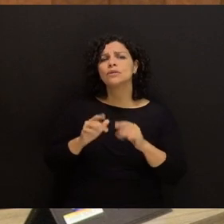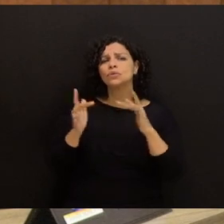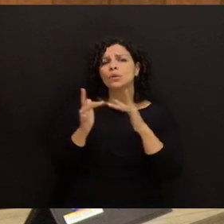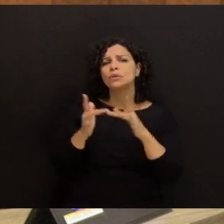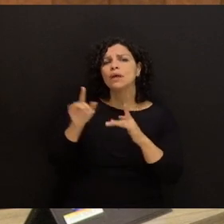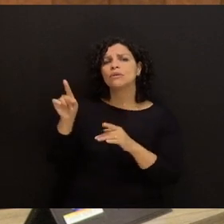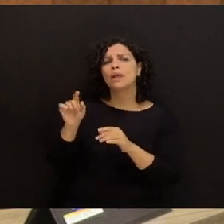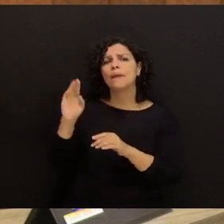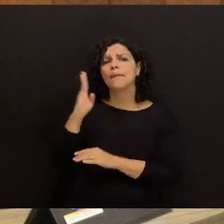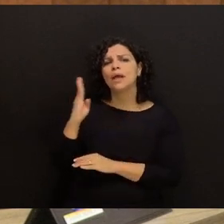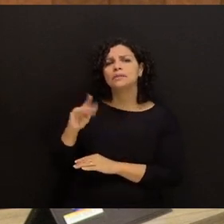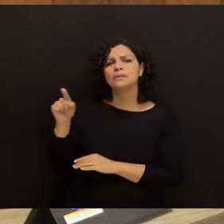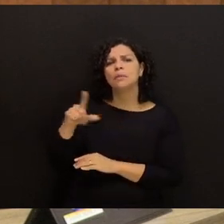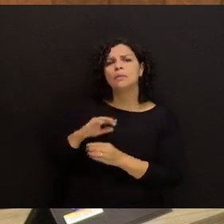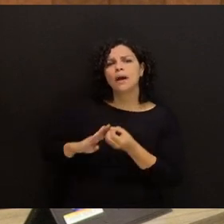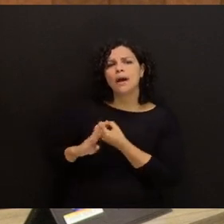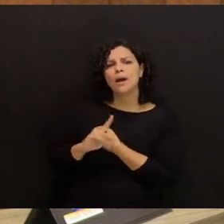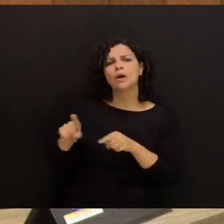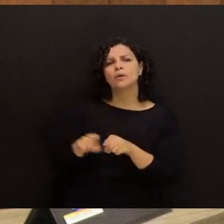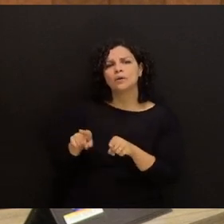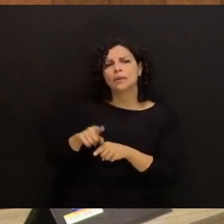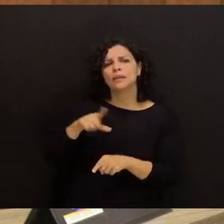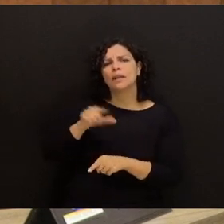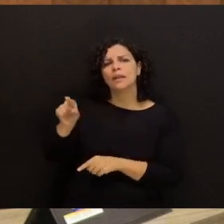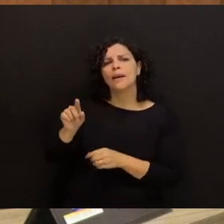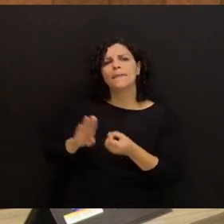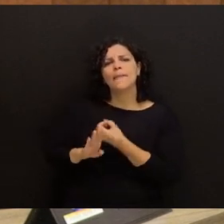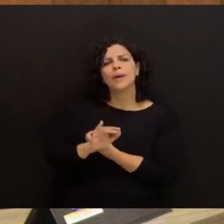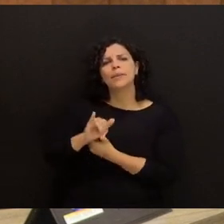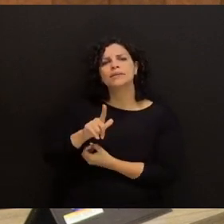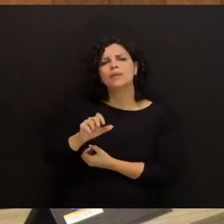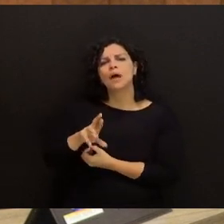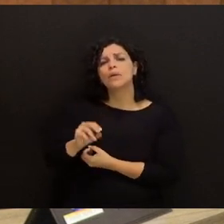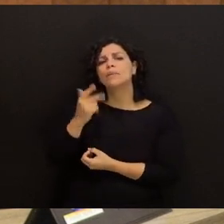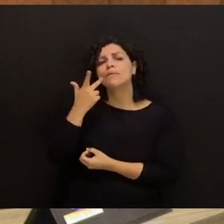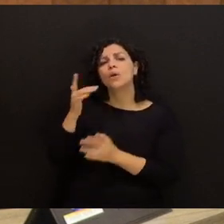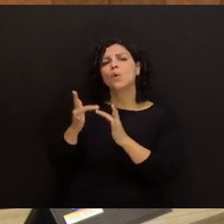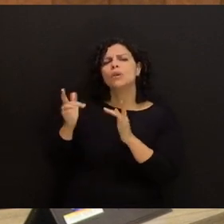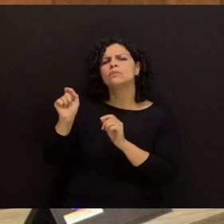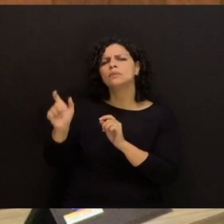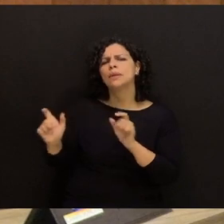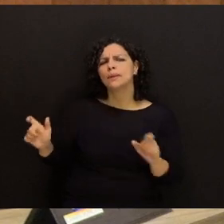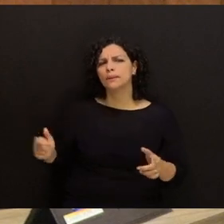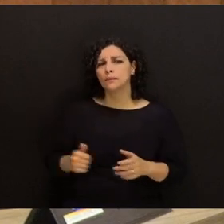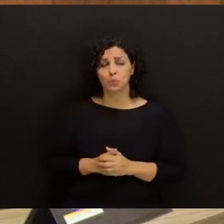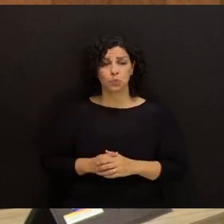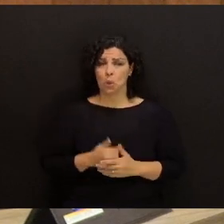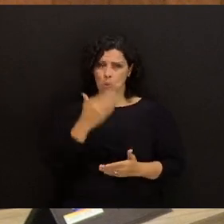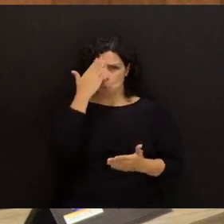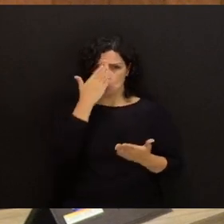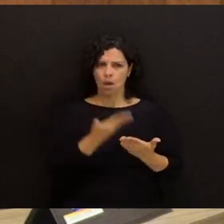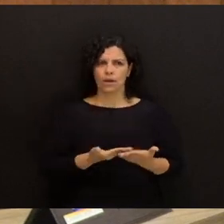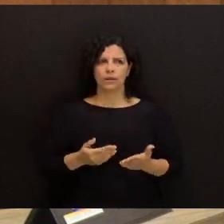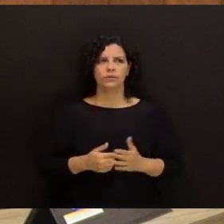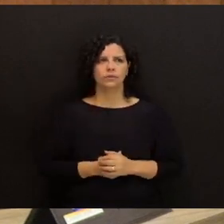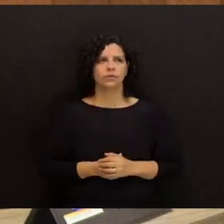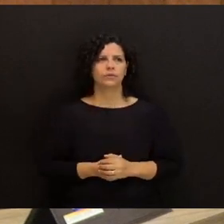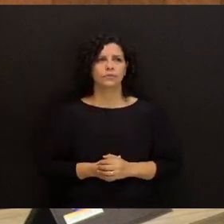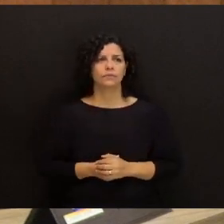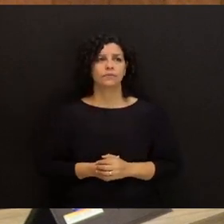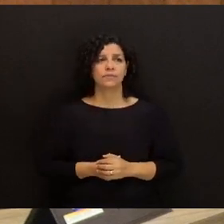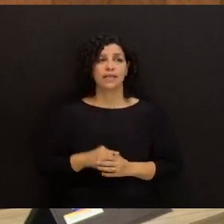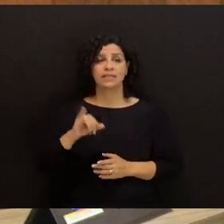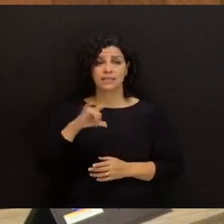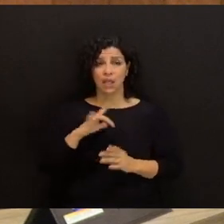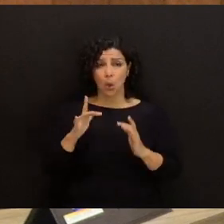no jornal no Brasil quem são essas pessoas que estão fazendo contato lá no Jardim Isaura porque eu não acredito se fosse